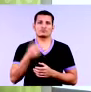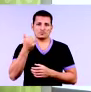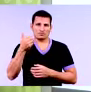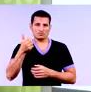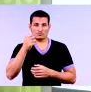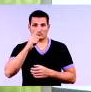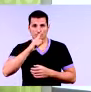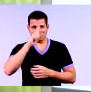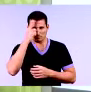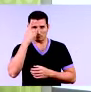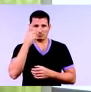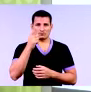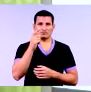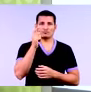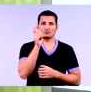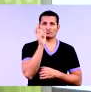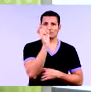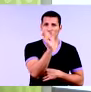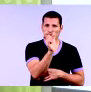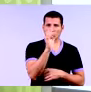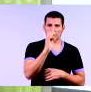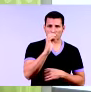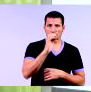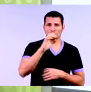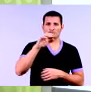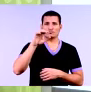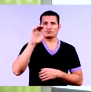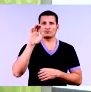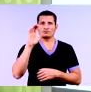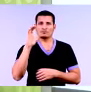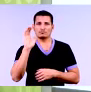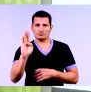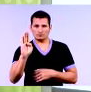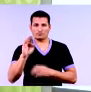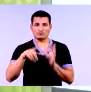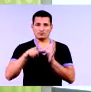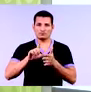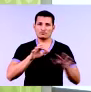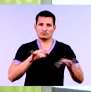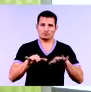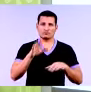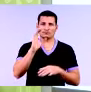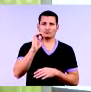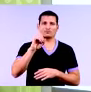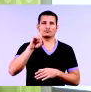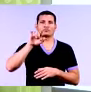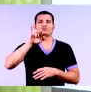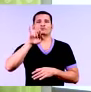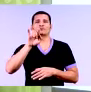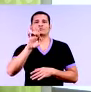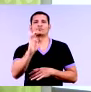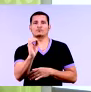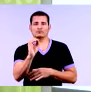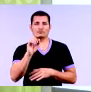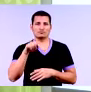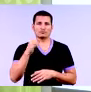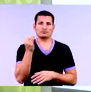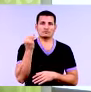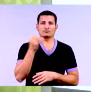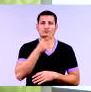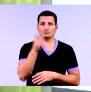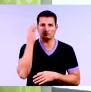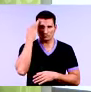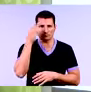C e B antes da digitação do código. É importante vocês entenderem que vocês podem